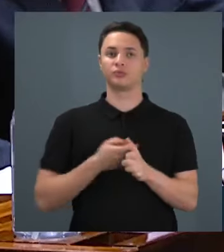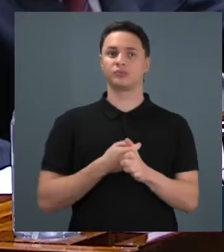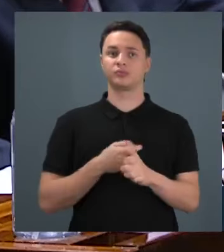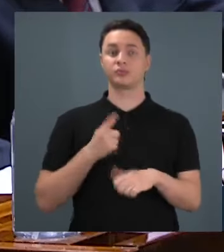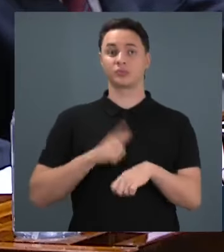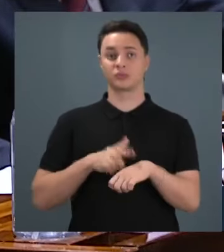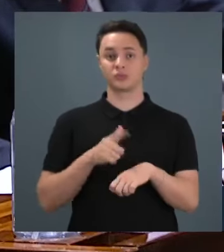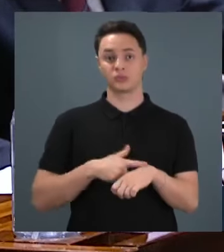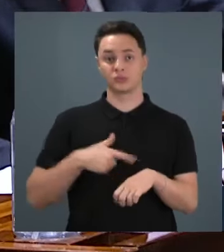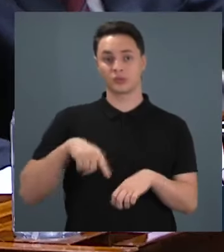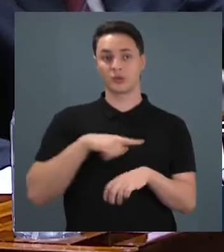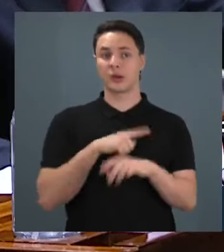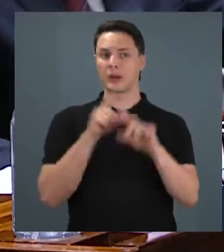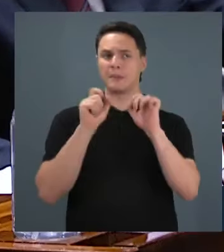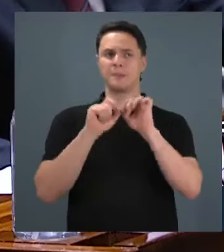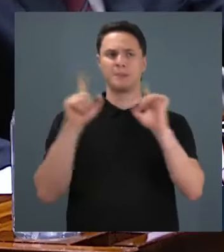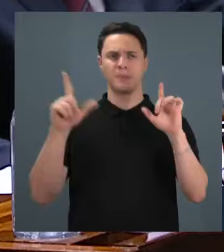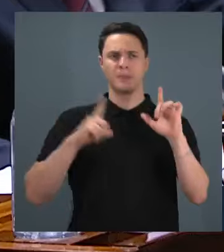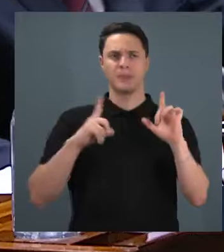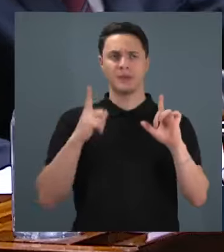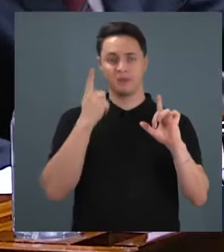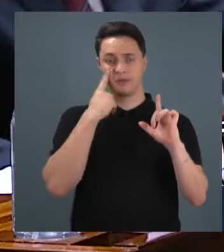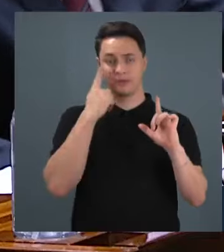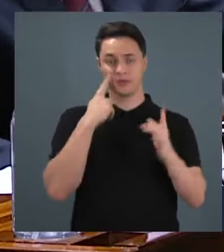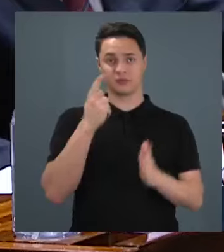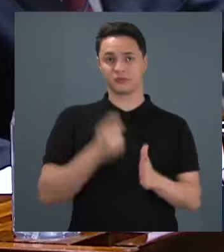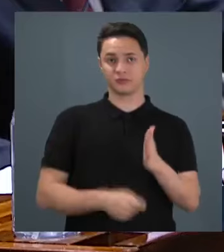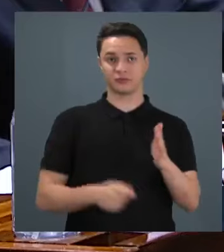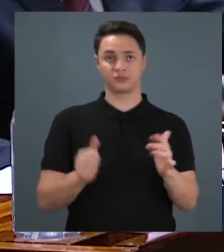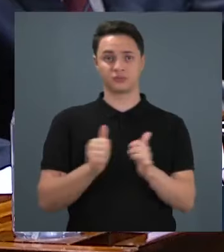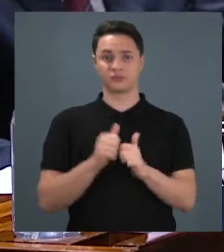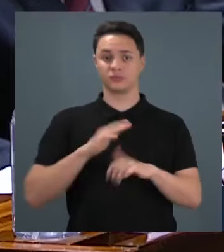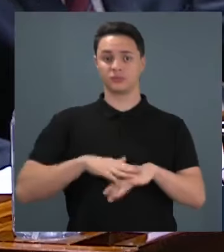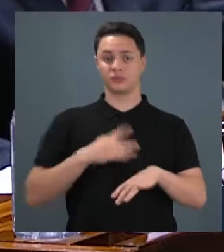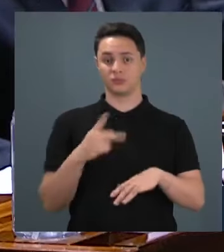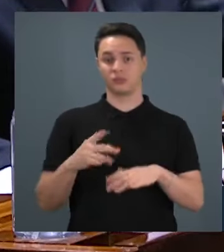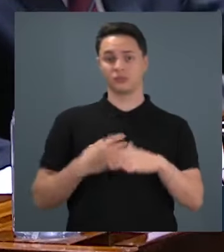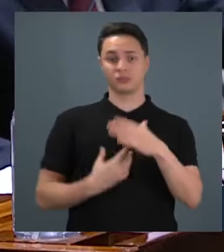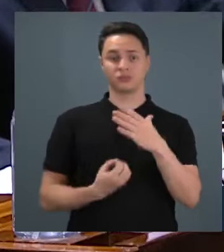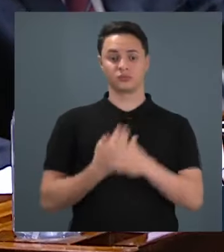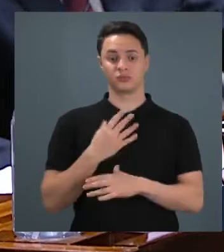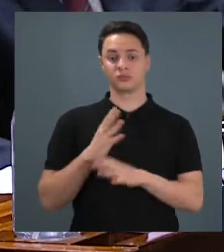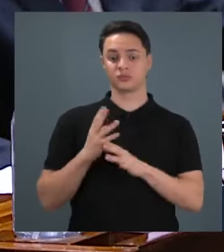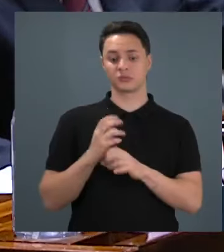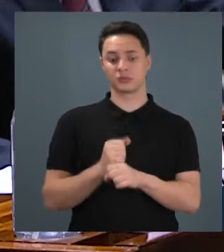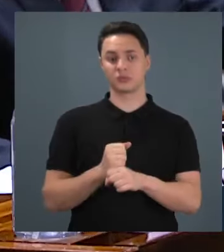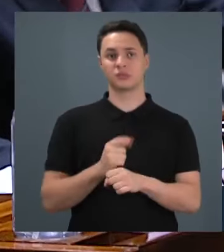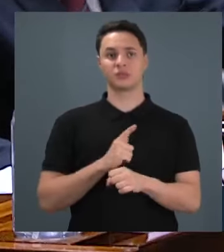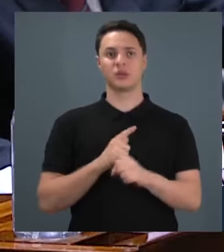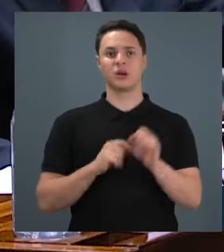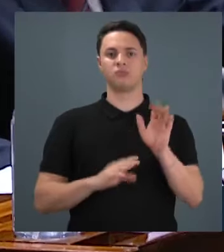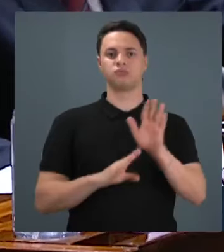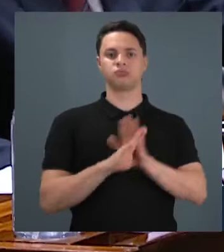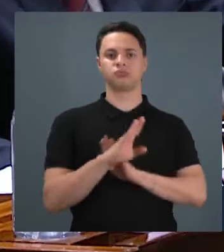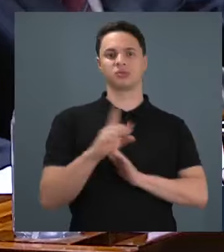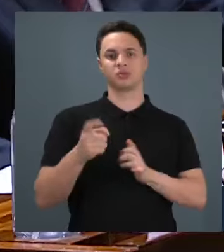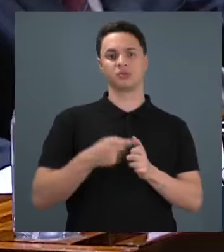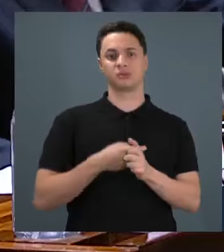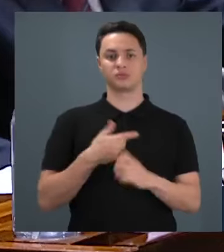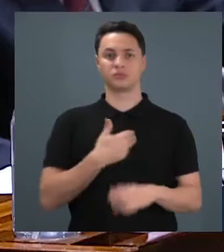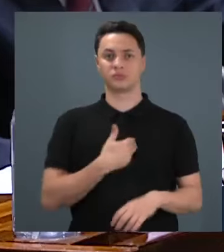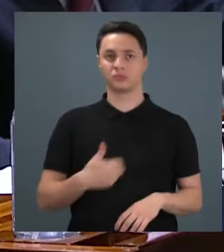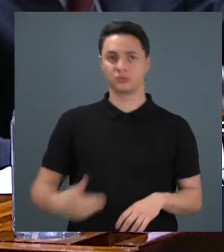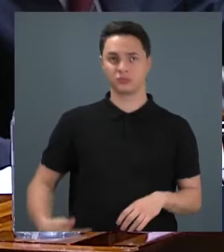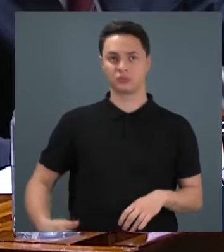em que nós abrimos mão do parâmetro fiscal que foi estabelecido pelo próprio governo no arcabouço, há um crescimento da dívida pública